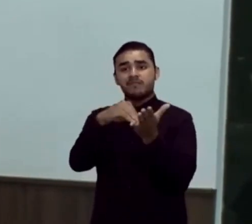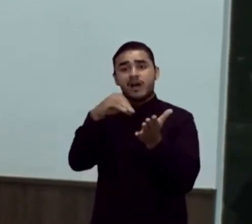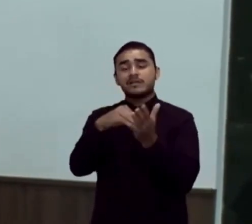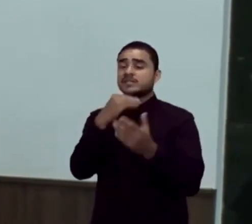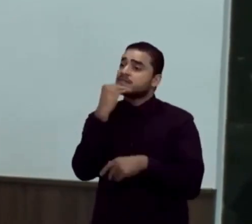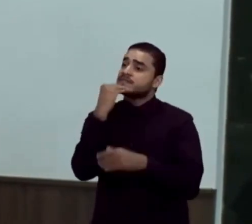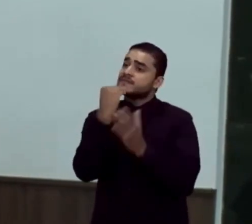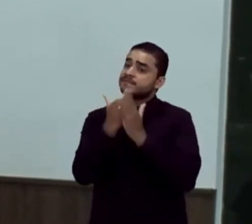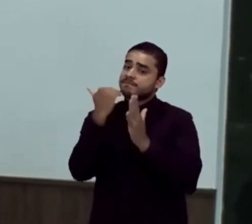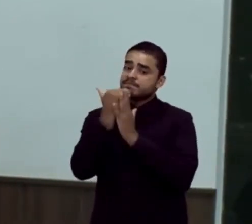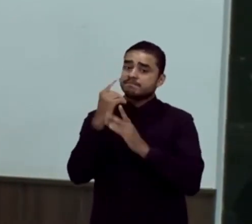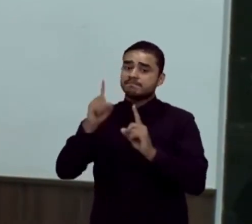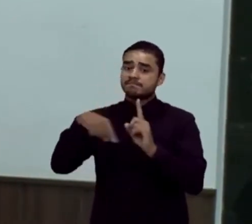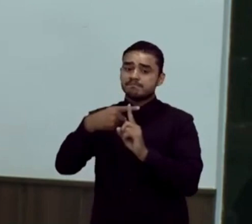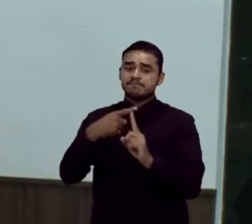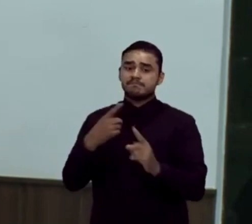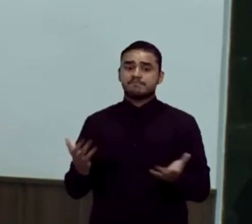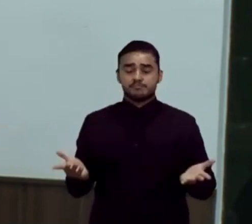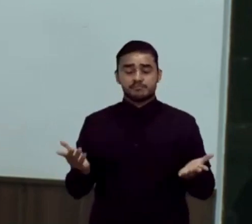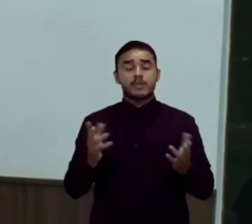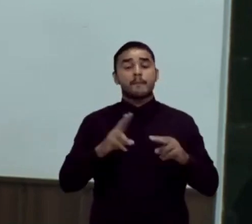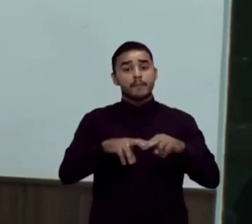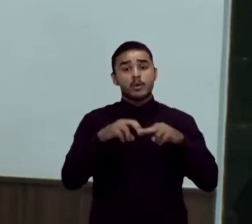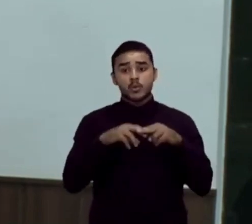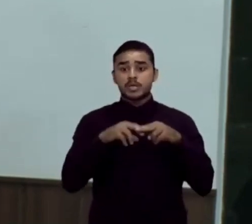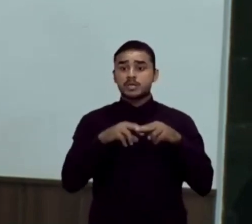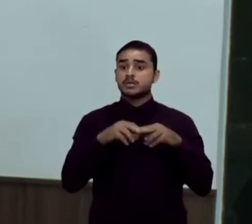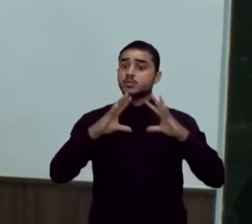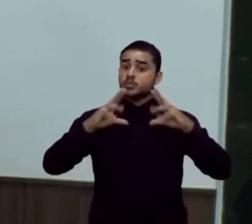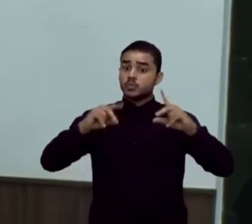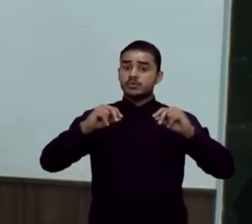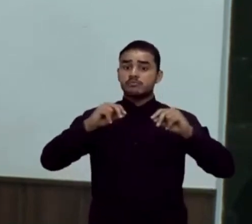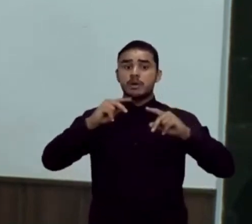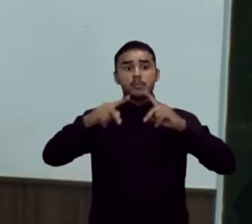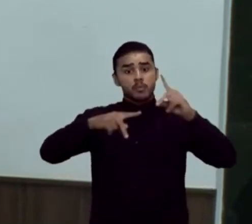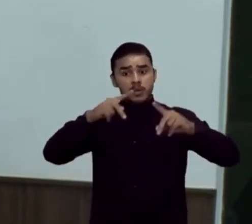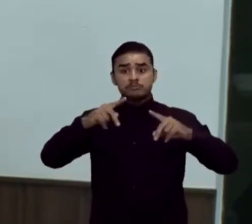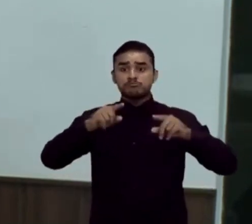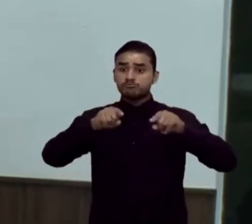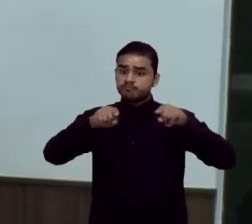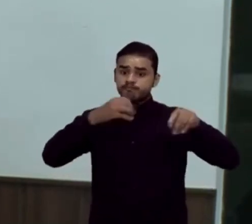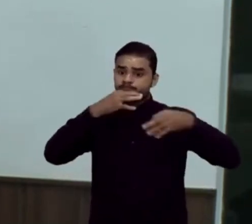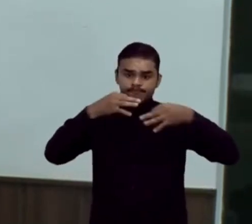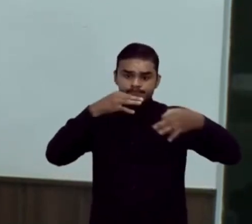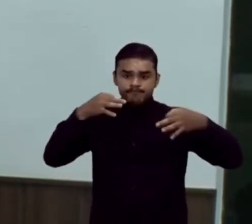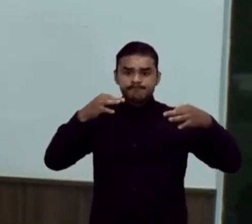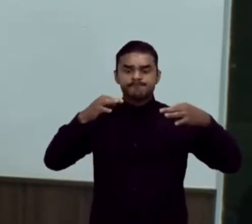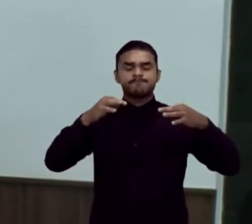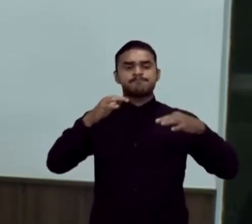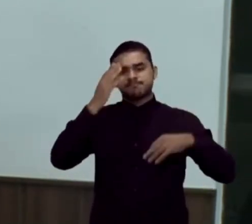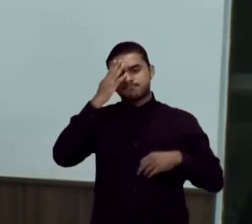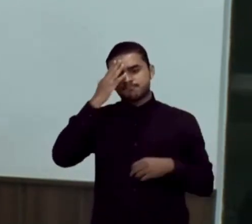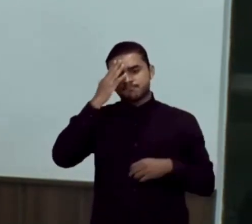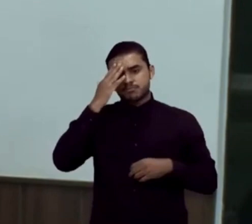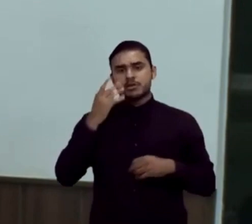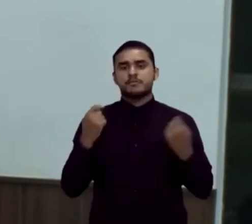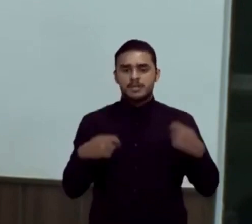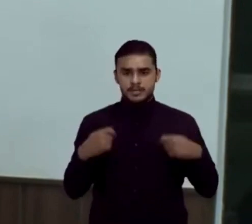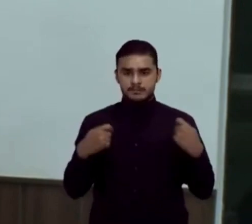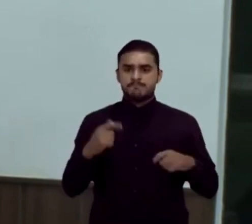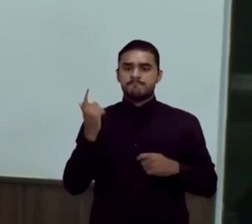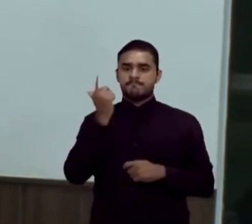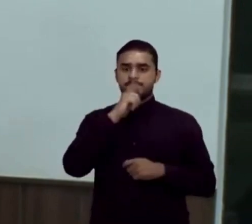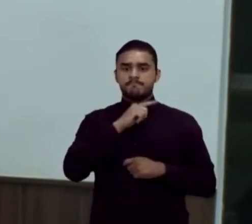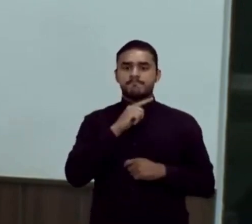da sociedade civil é tão importante. E por isso também que é tão importante a vitória histórica da